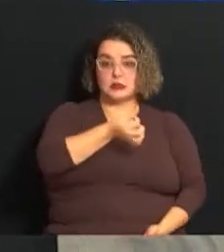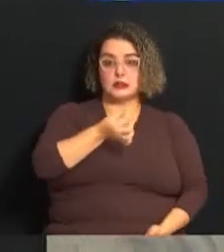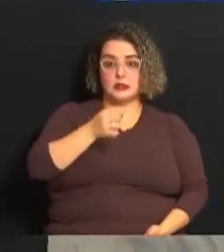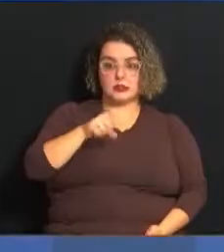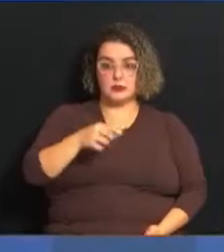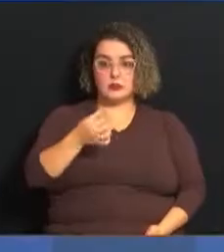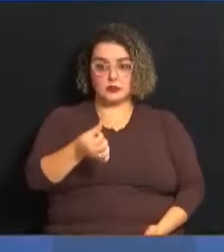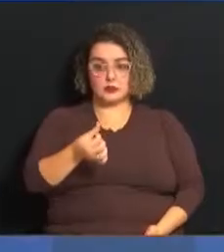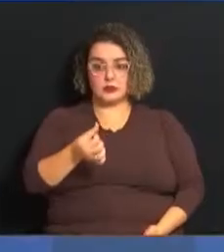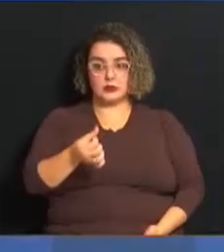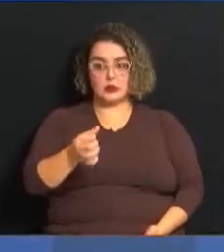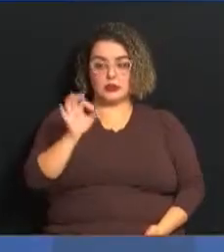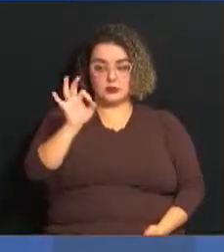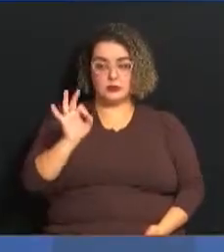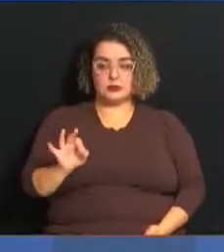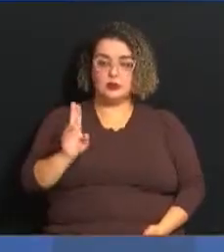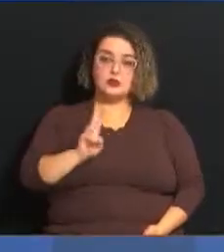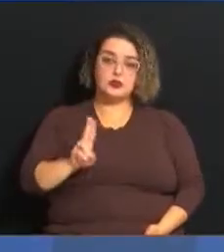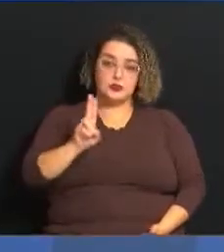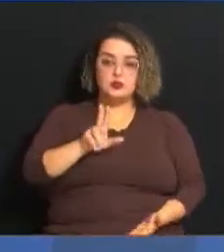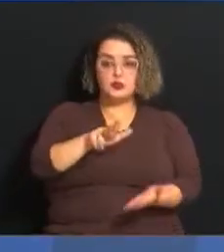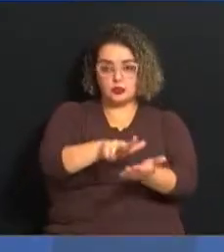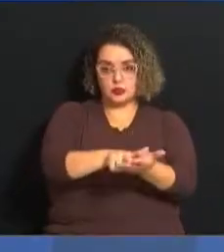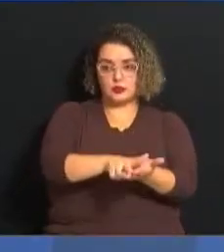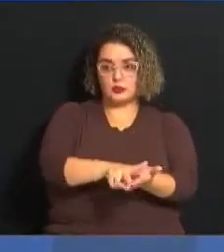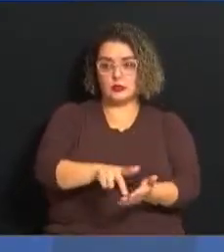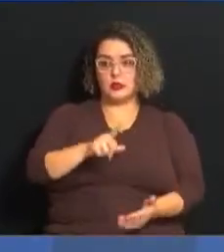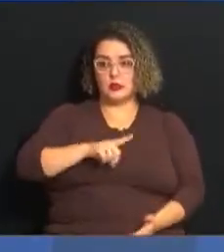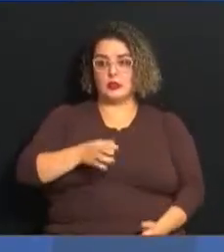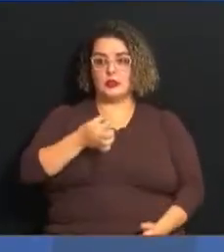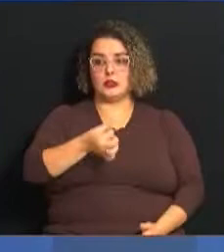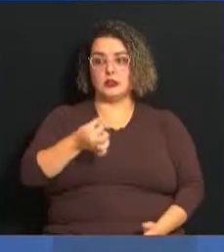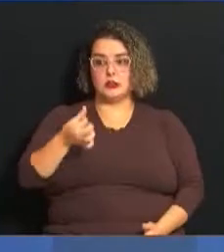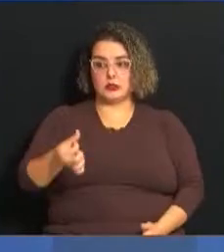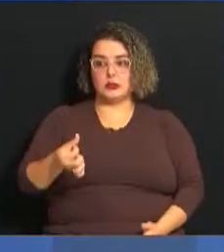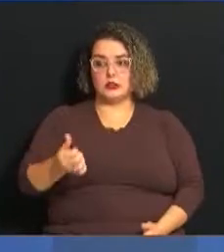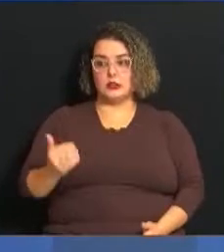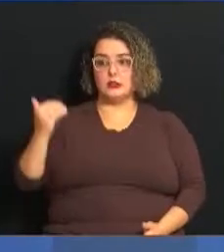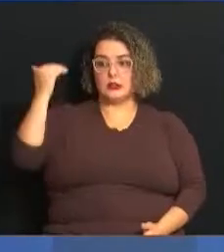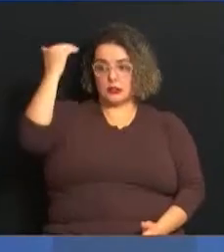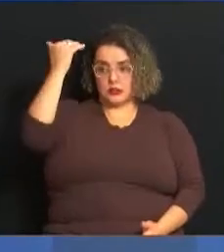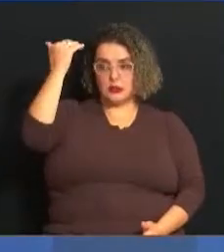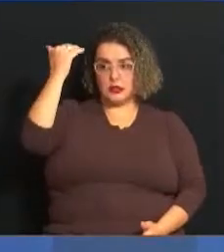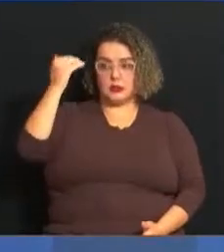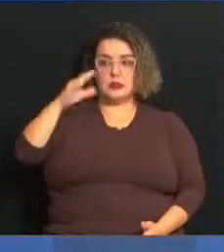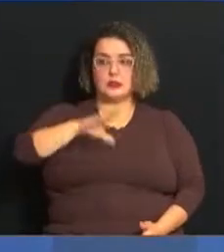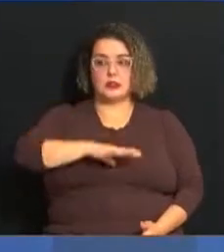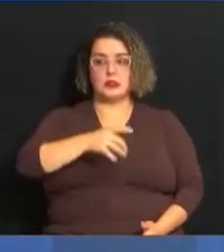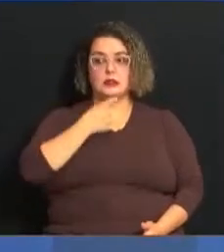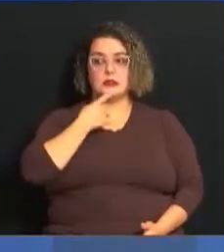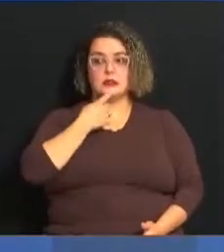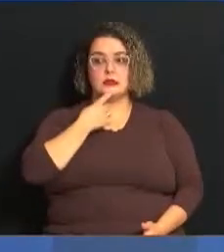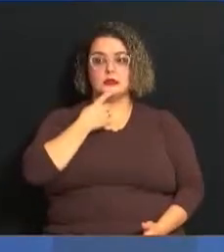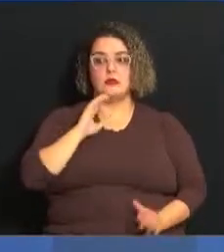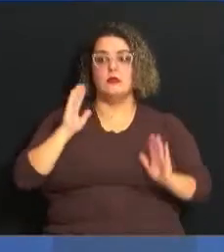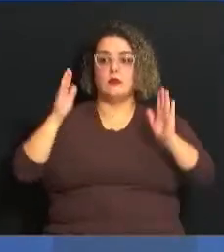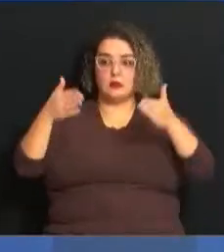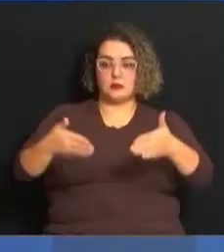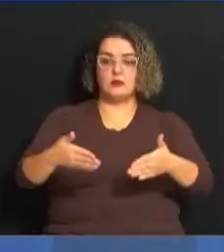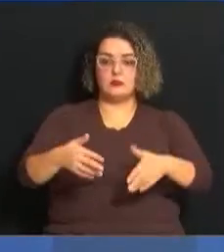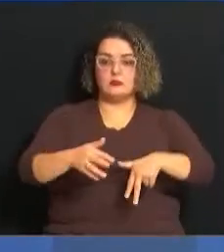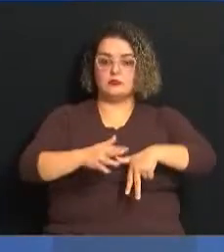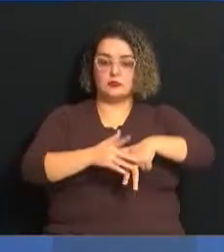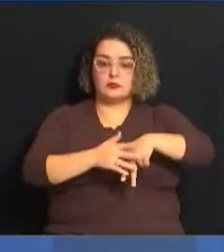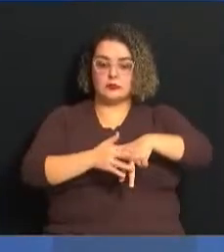66,6% de ocupação. Nós temos 66 leitos de UTI adulto disponíveis na cidade, destinados aos pacientes com